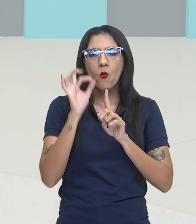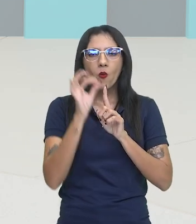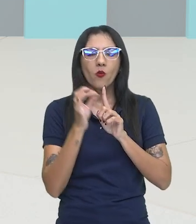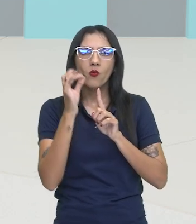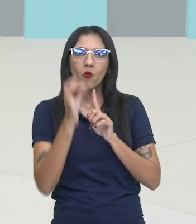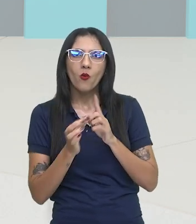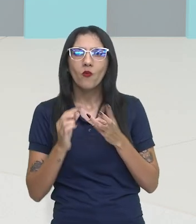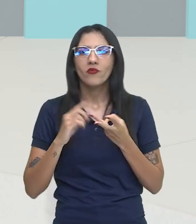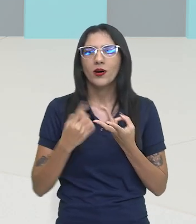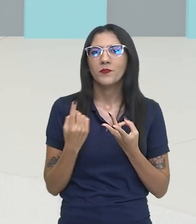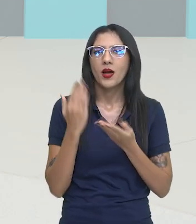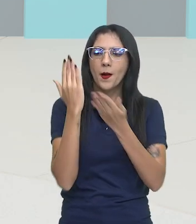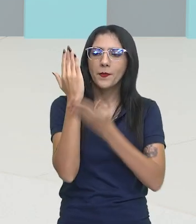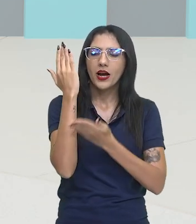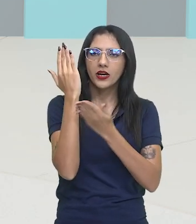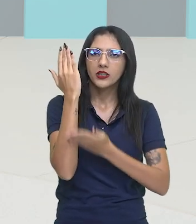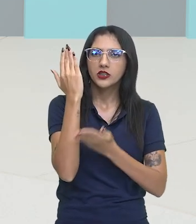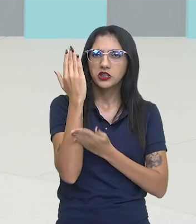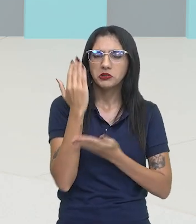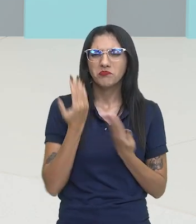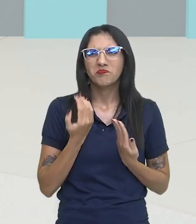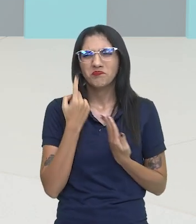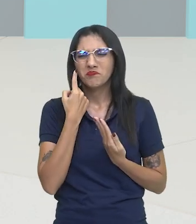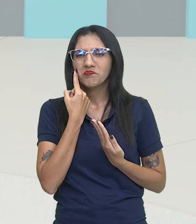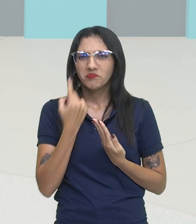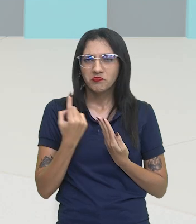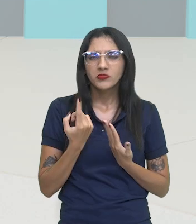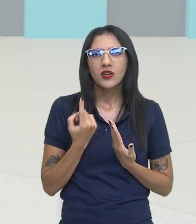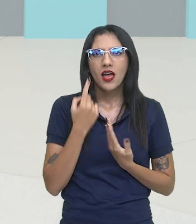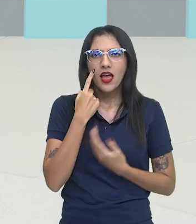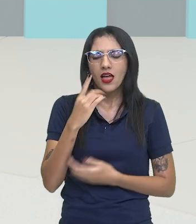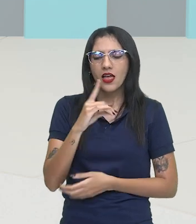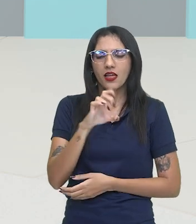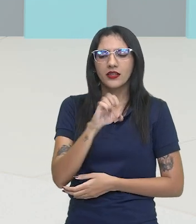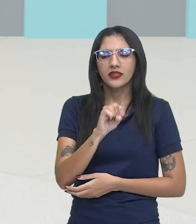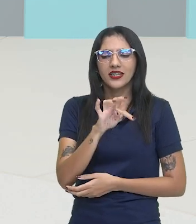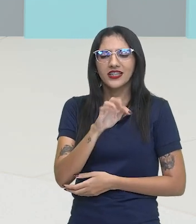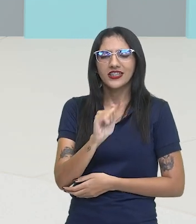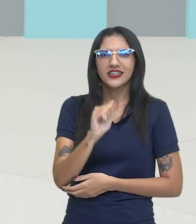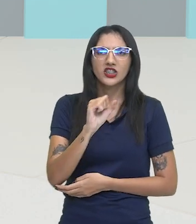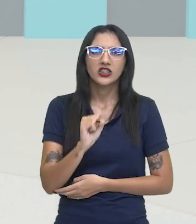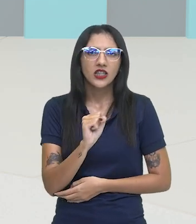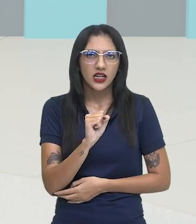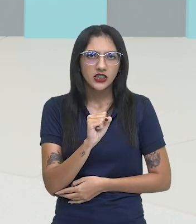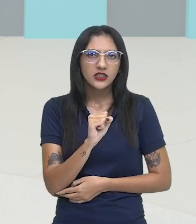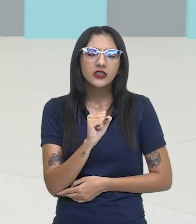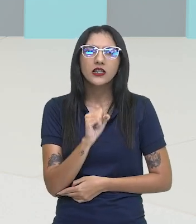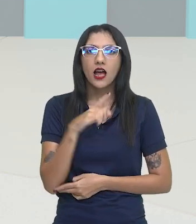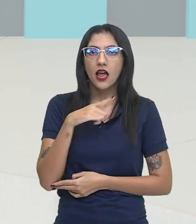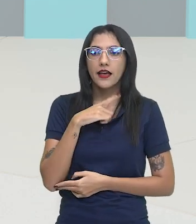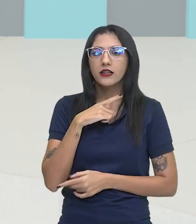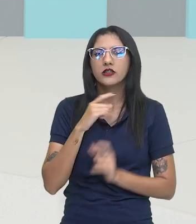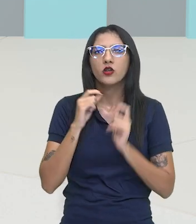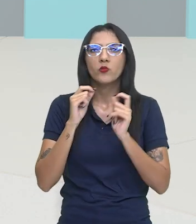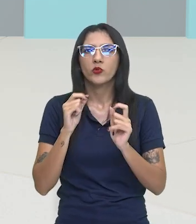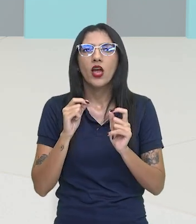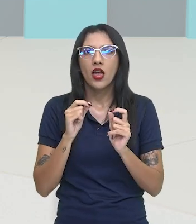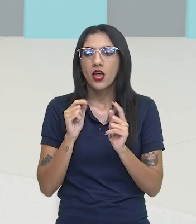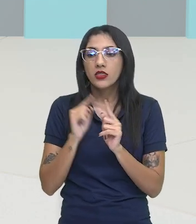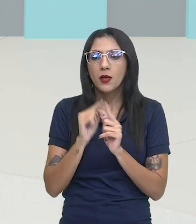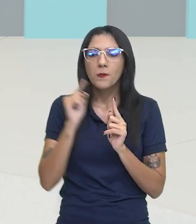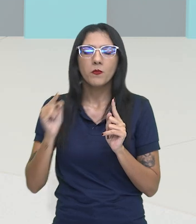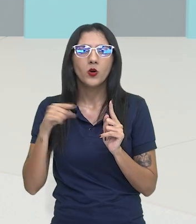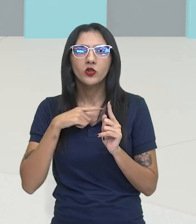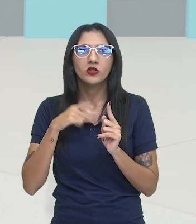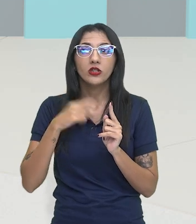quando eu falo destas coisas, perceba que o destas coisas vai abrir o caminho, vai